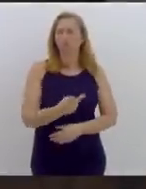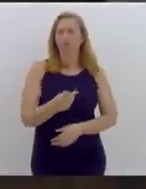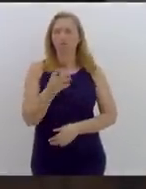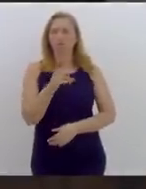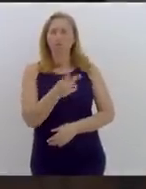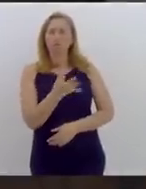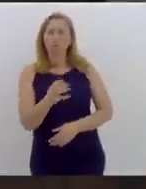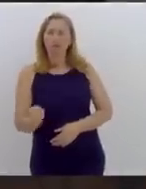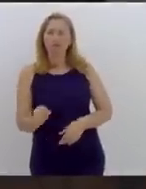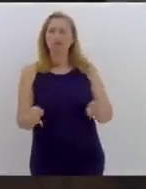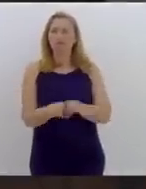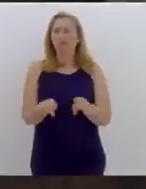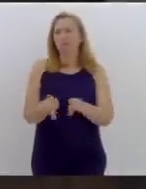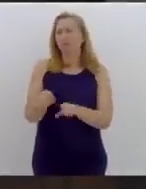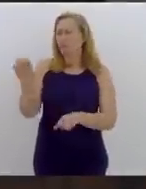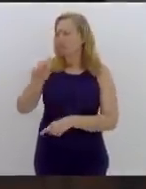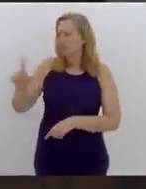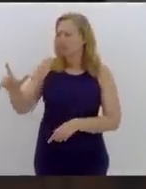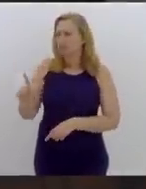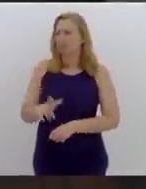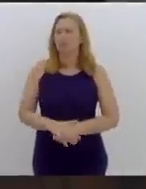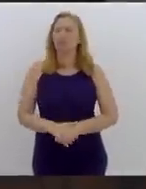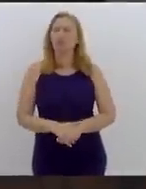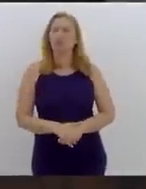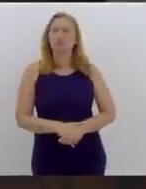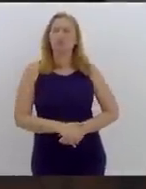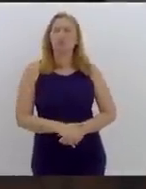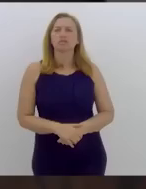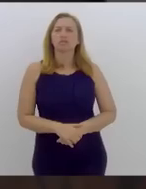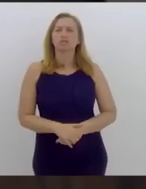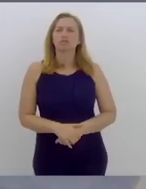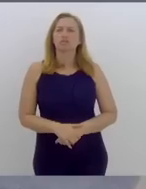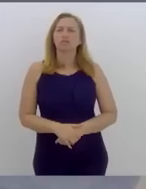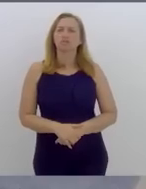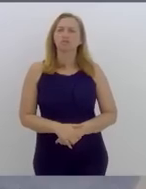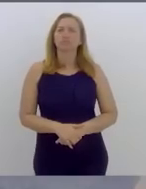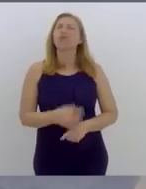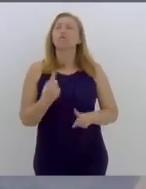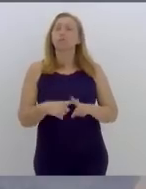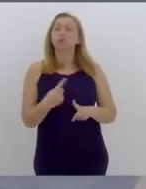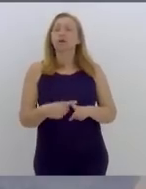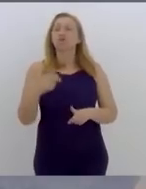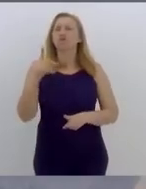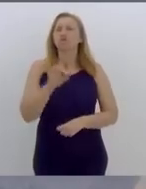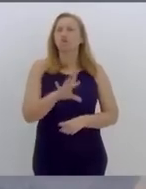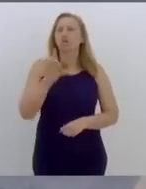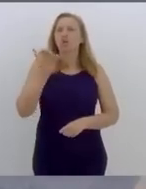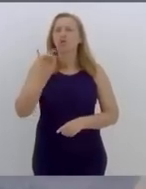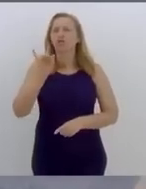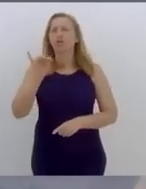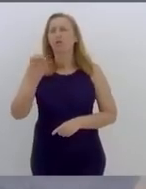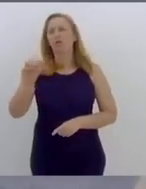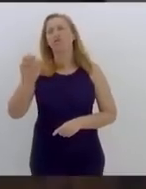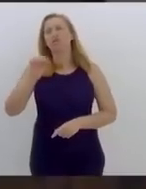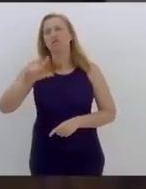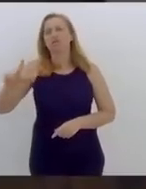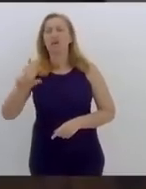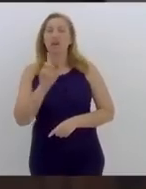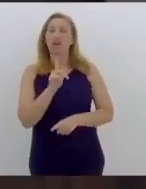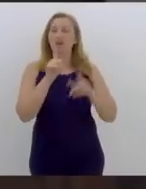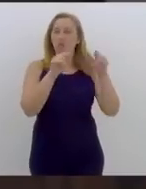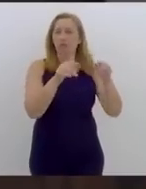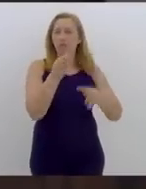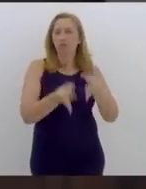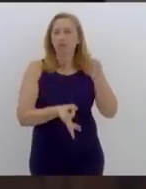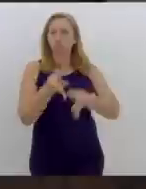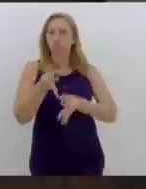oficial vamos dar então a carta patente por Praça também pô porque só para oficial é igual você vai ver o juiz tem que